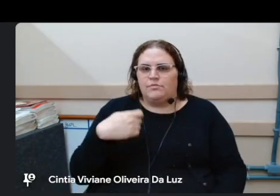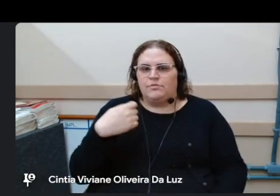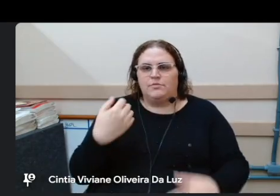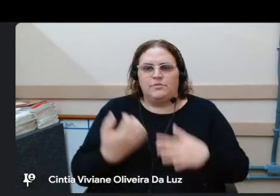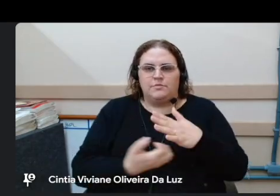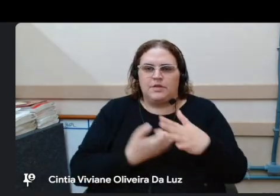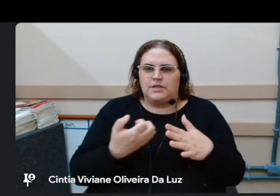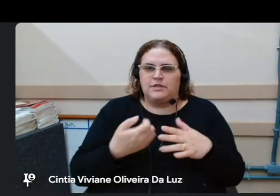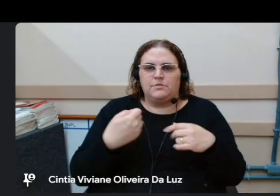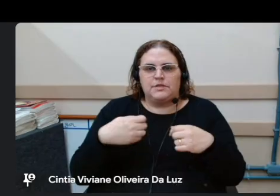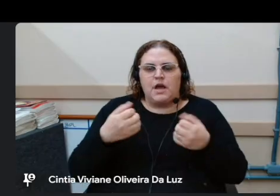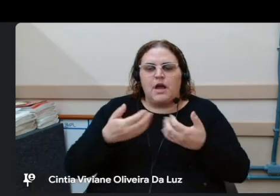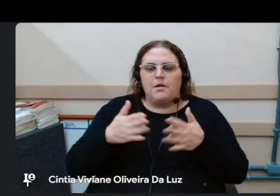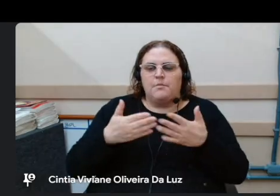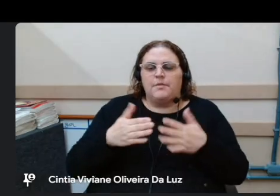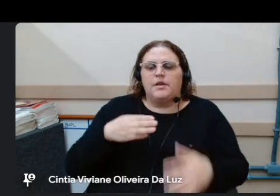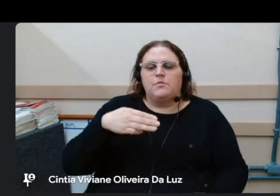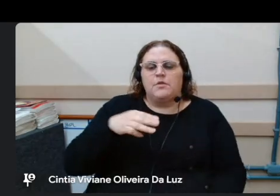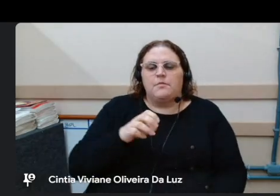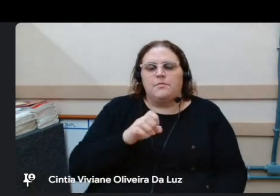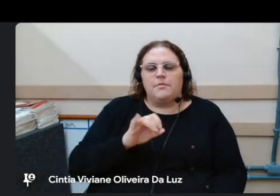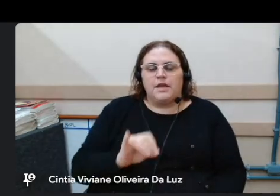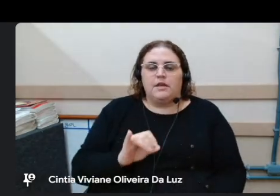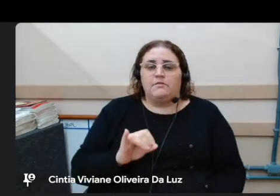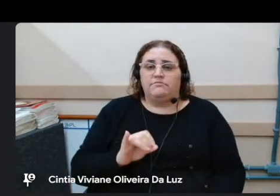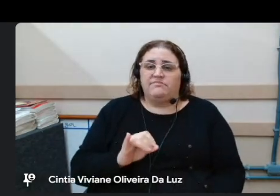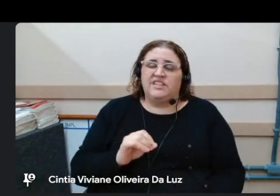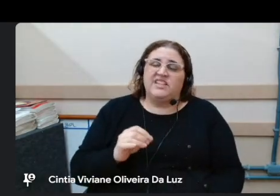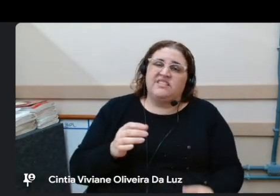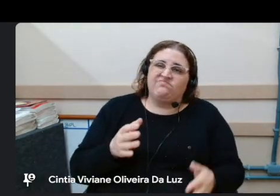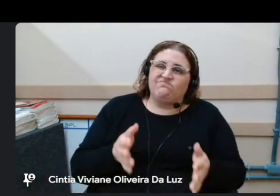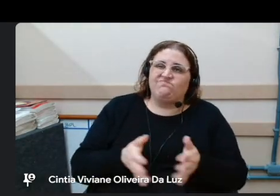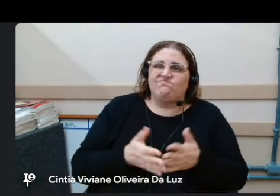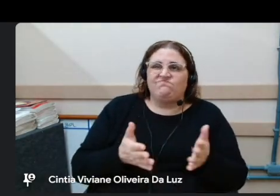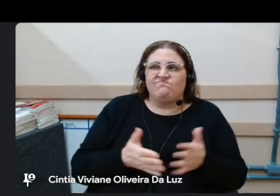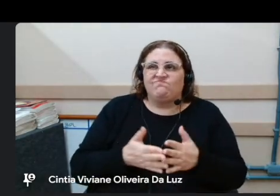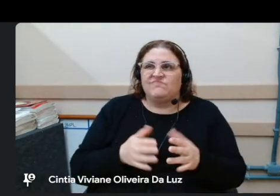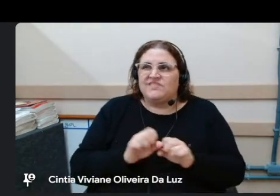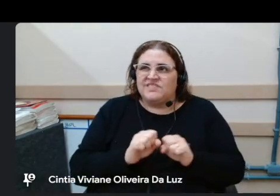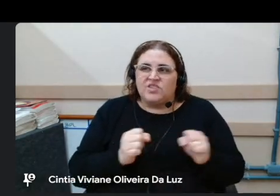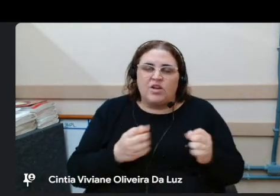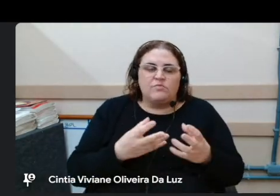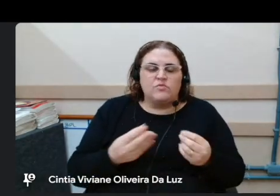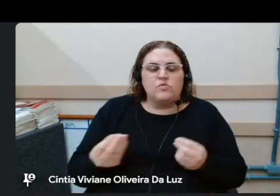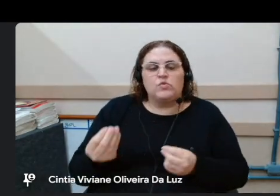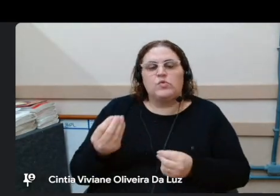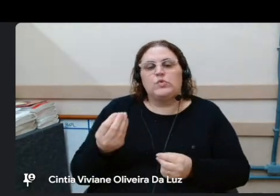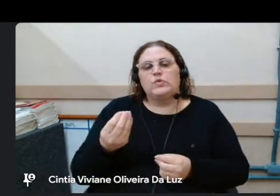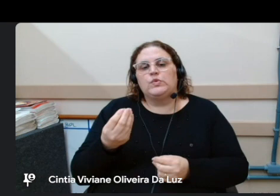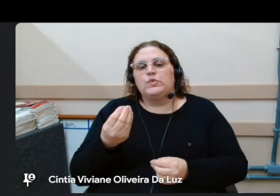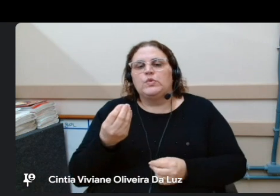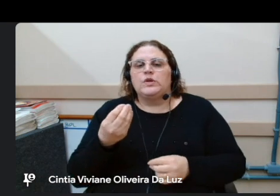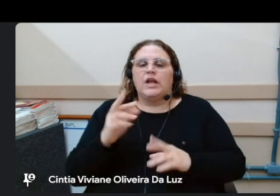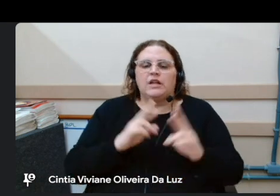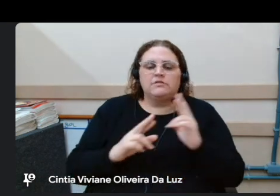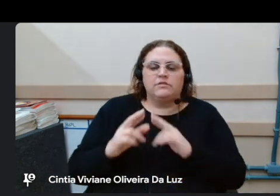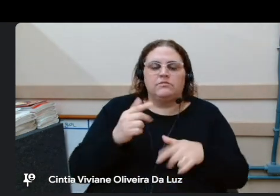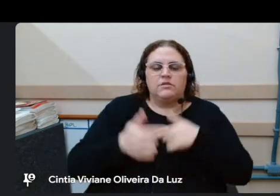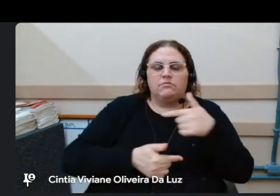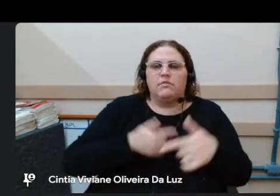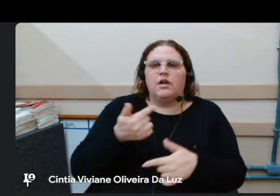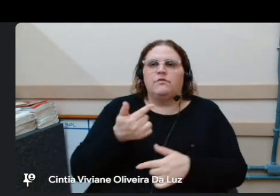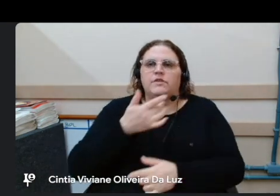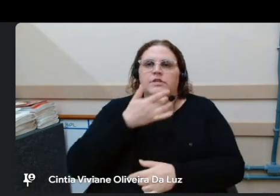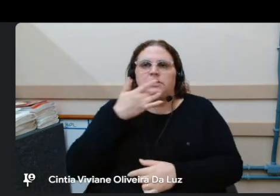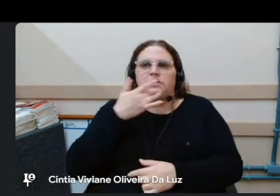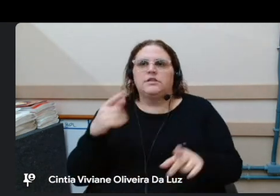uma empresa e todo mundo saiu abrindo uma mei eh e que precariza muito as relações de trabalho né facilita